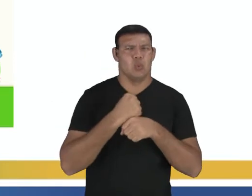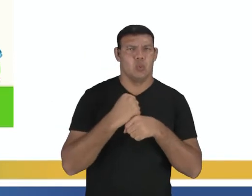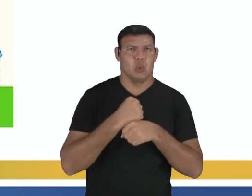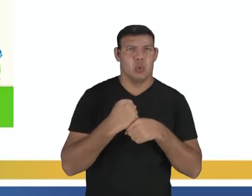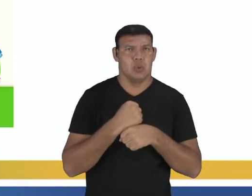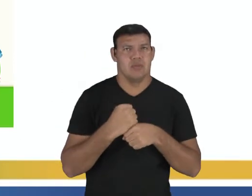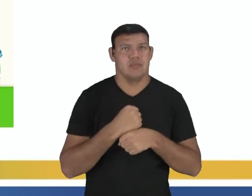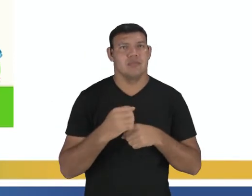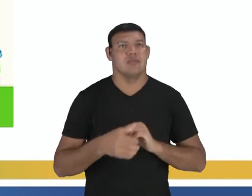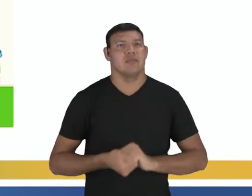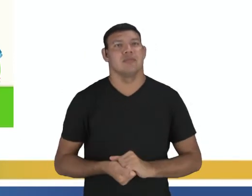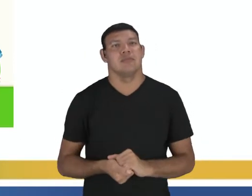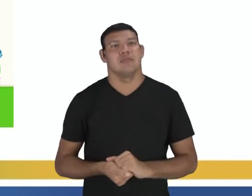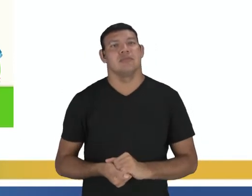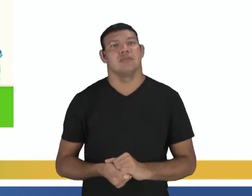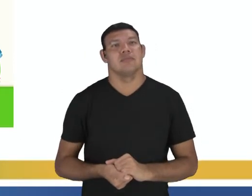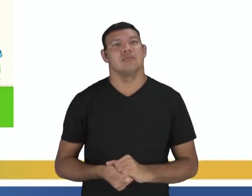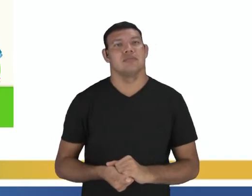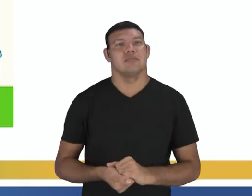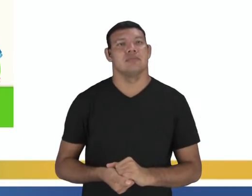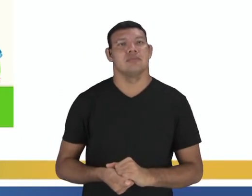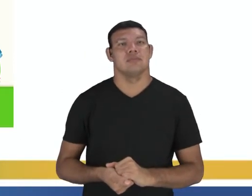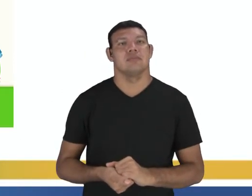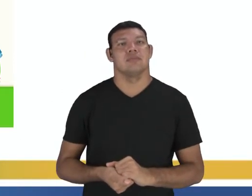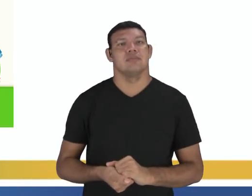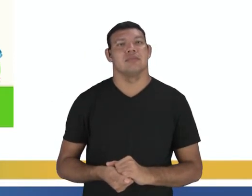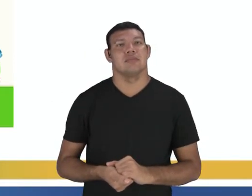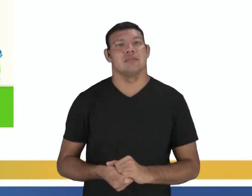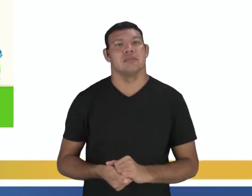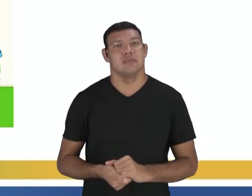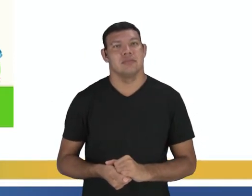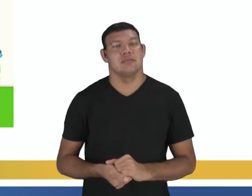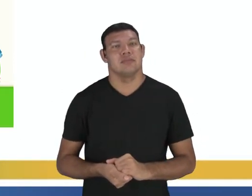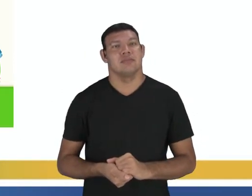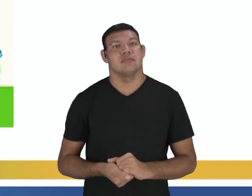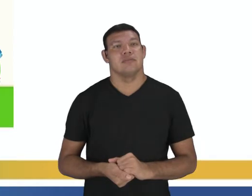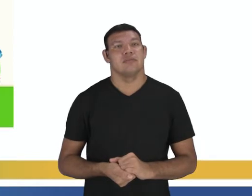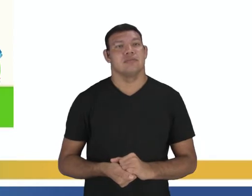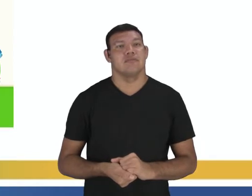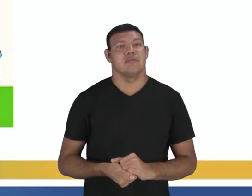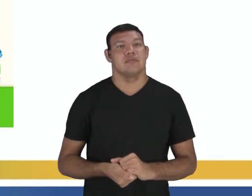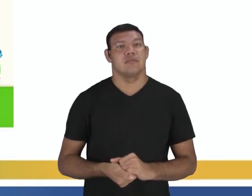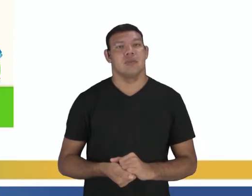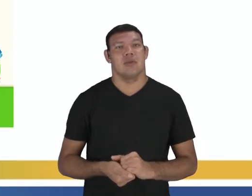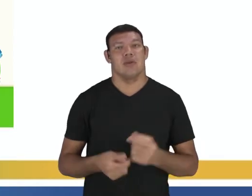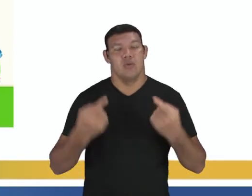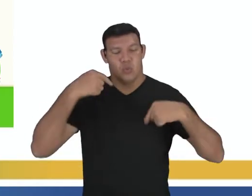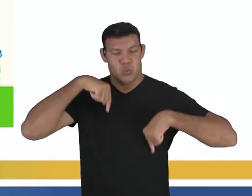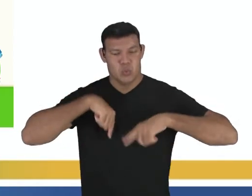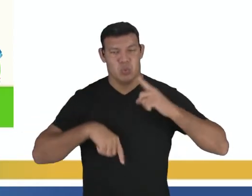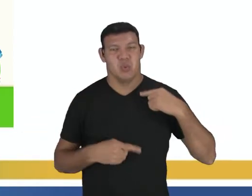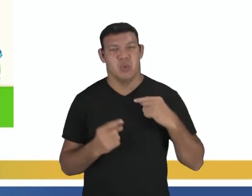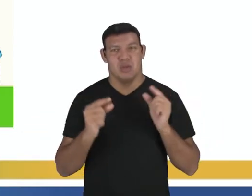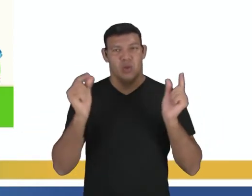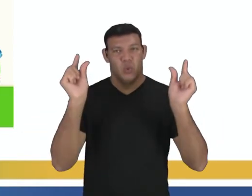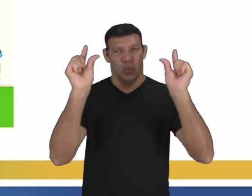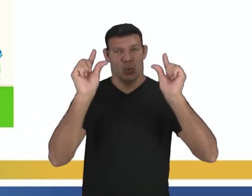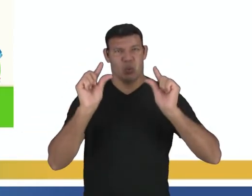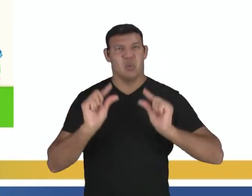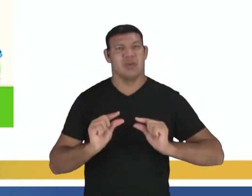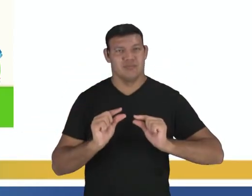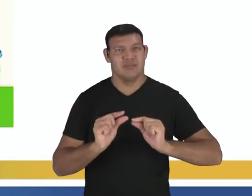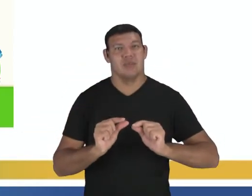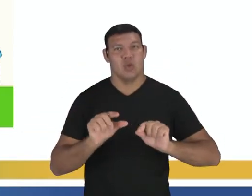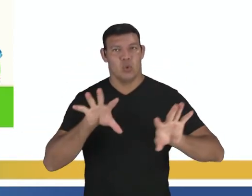durar anos. Fase sintomática inicial e a AIDS, né? A AIDS ela já é ali a baixa imunidade que permite o aparecimento de